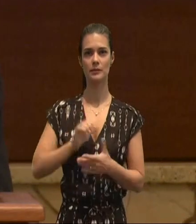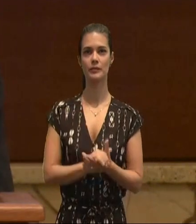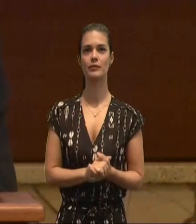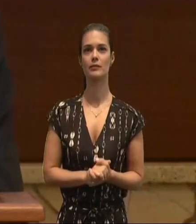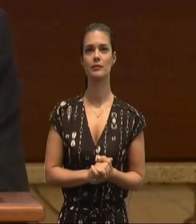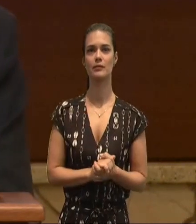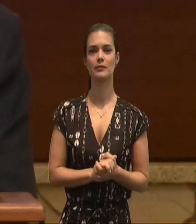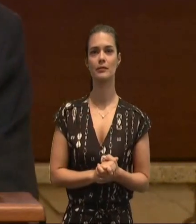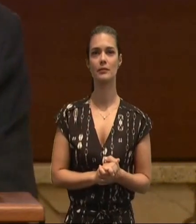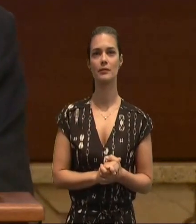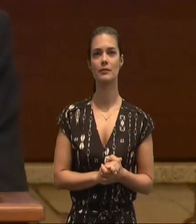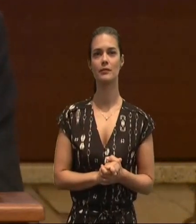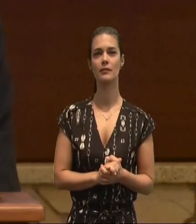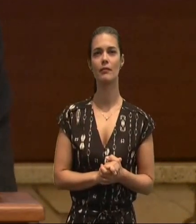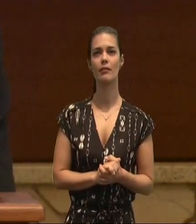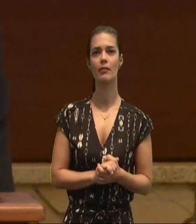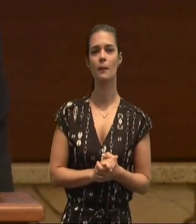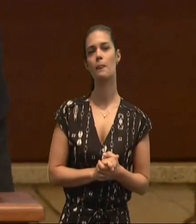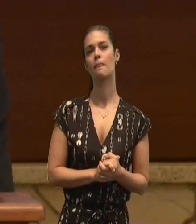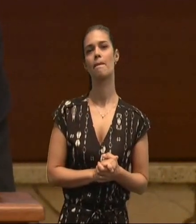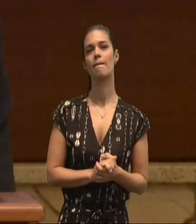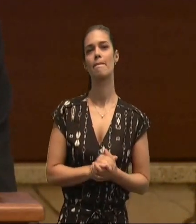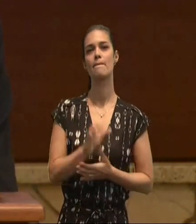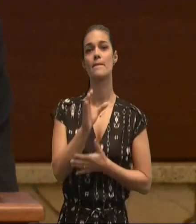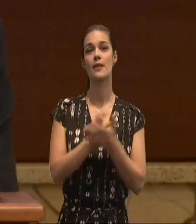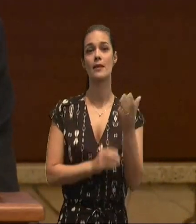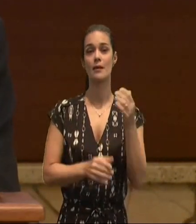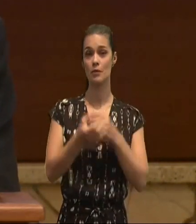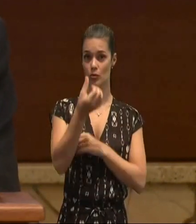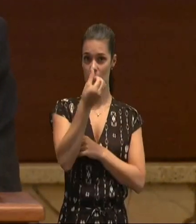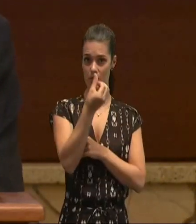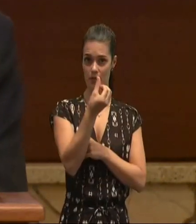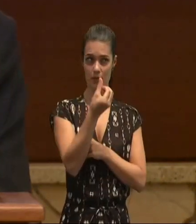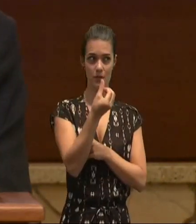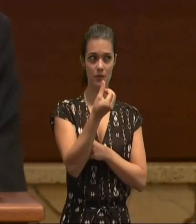Aqui nós encontramos o relato, segundo livro de Samuel, no capítulo 6.